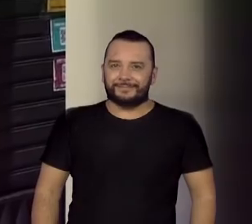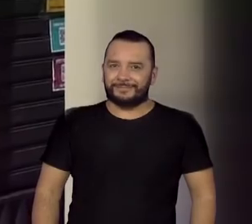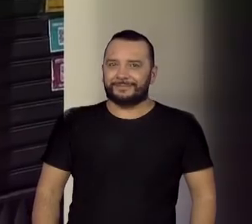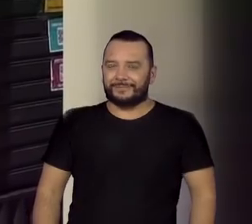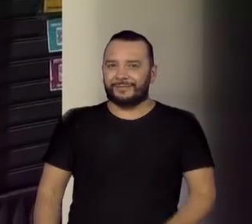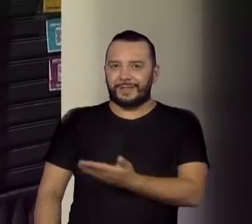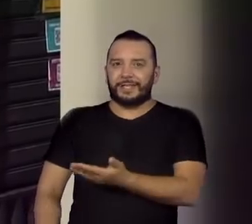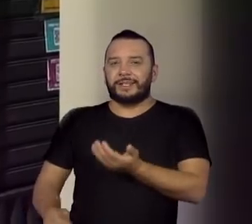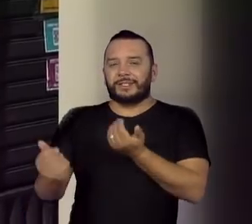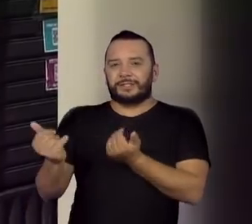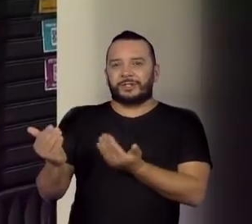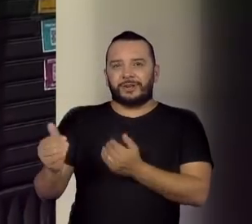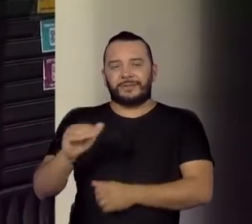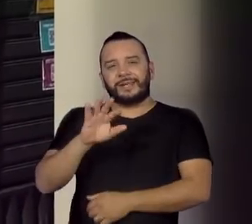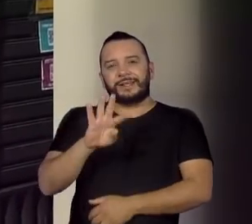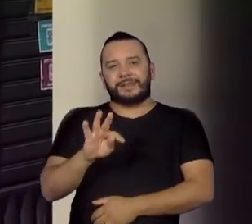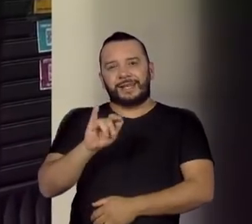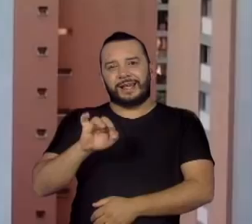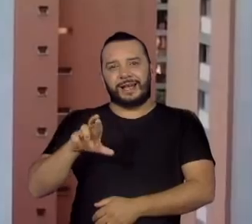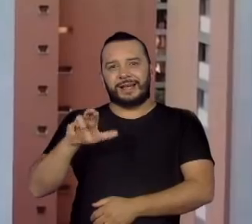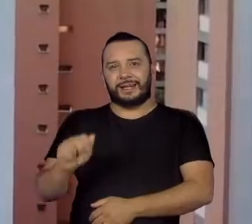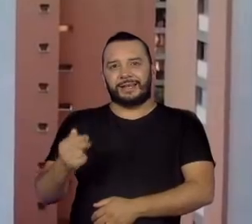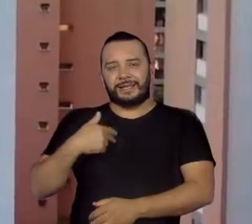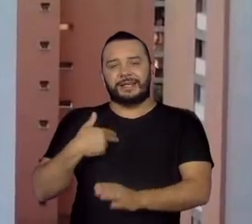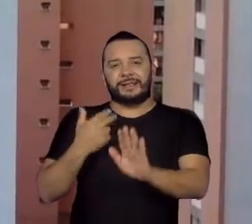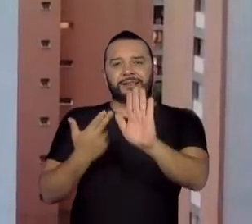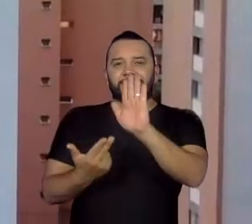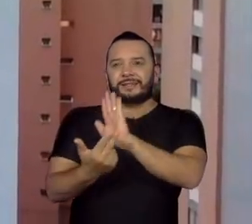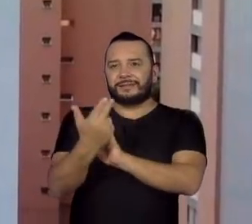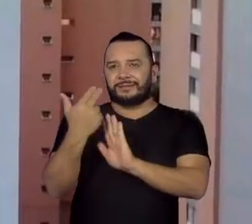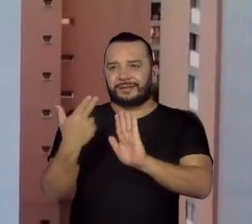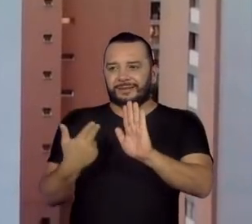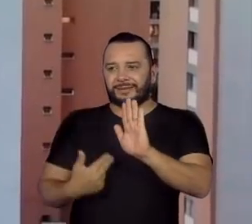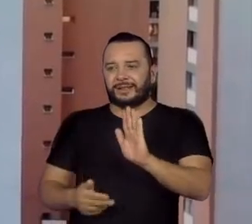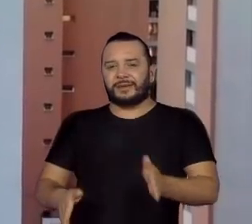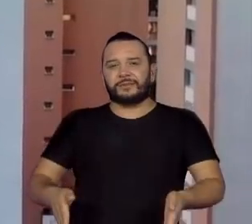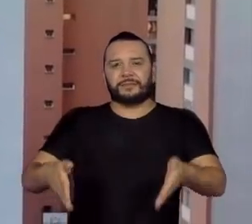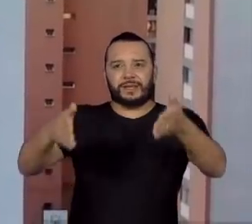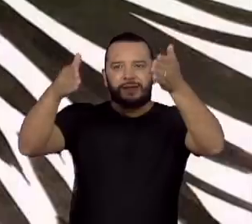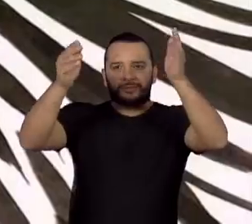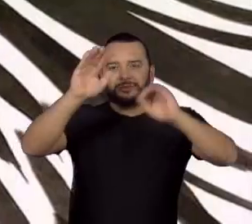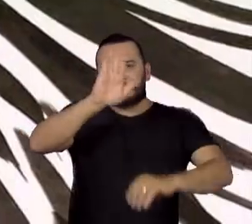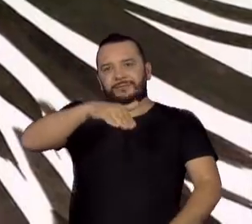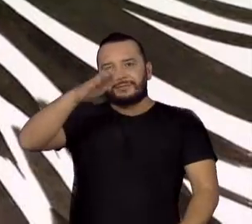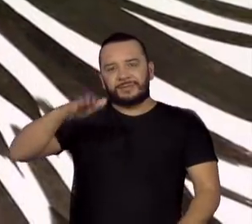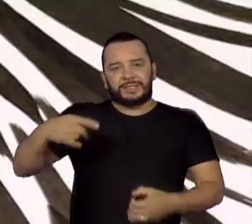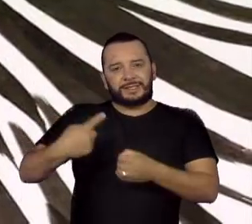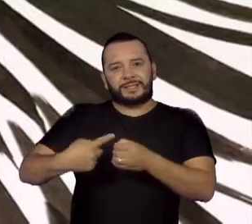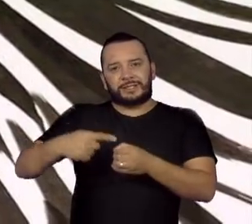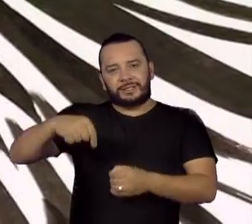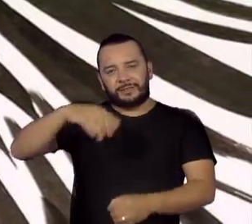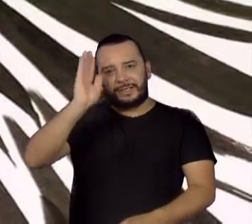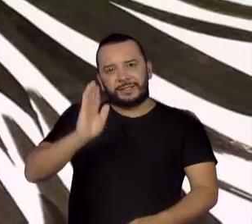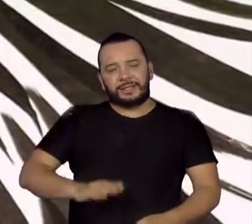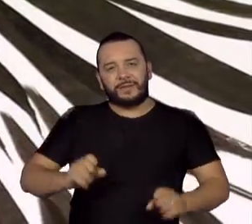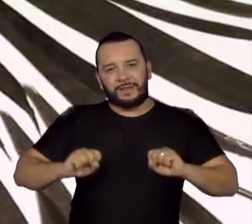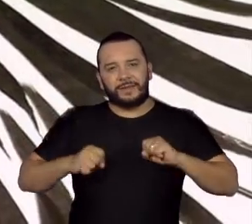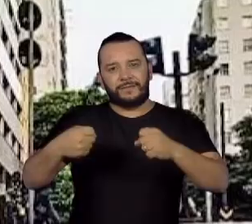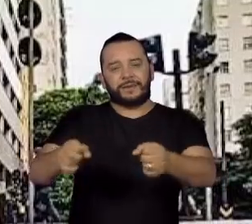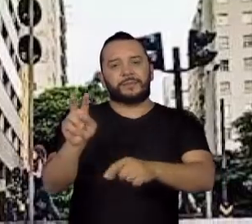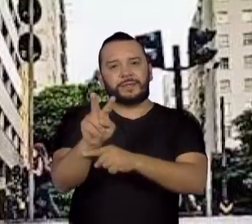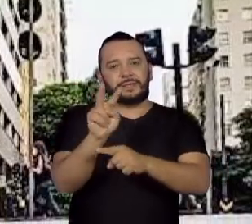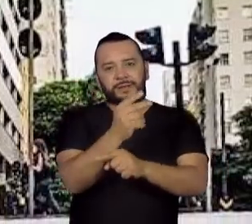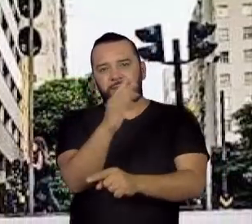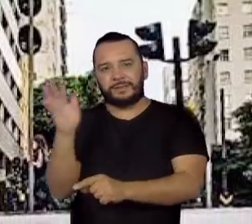A jovem Dayara Tucano pinta murais em prédios das cidades brasileiras em defesa da preservação ambiental e